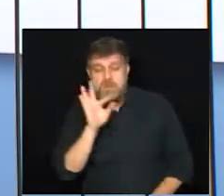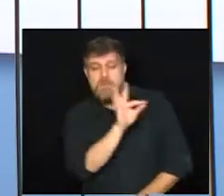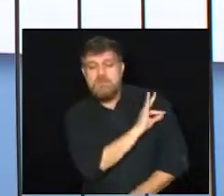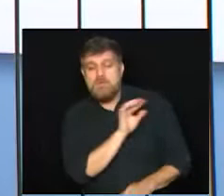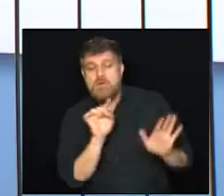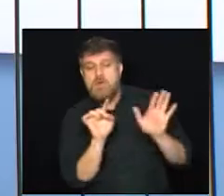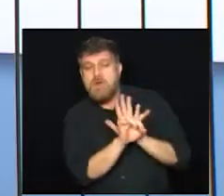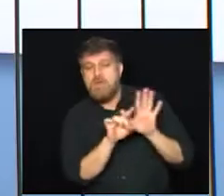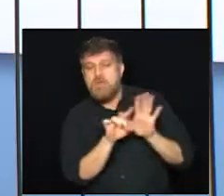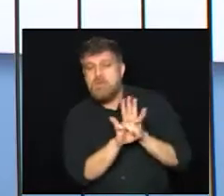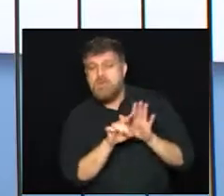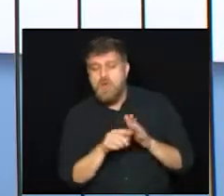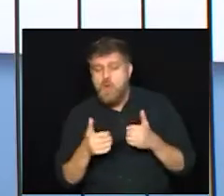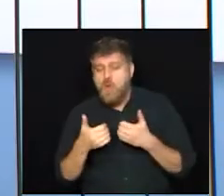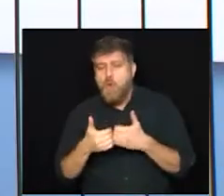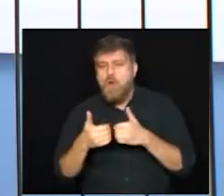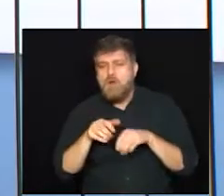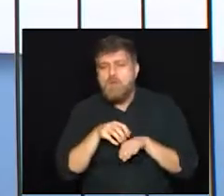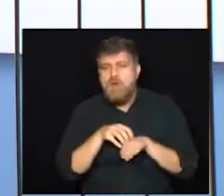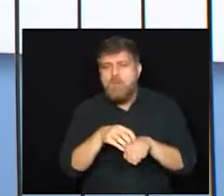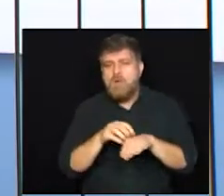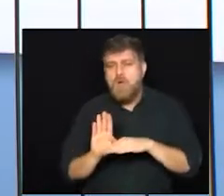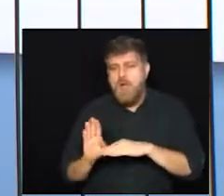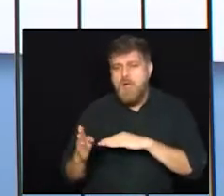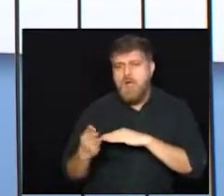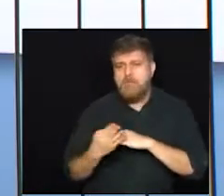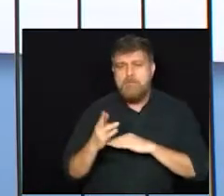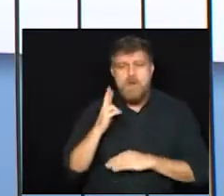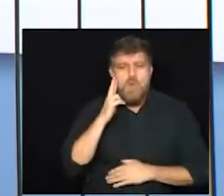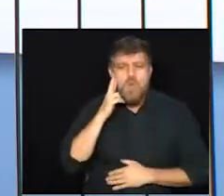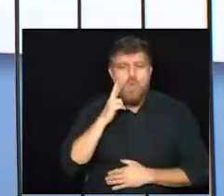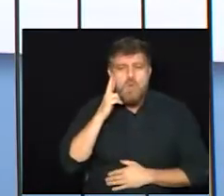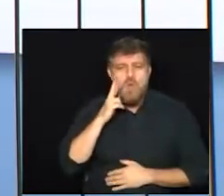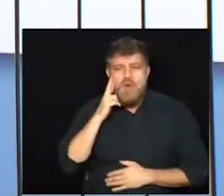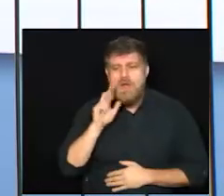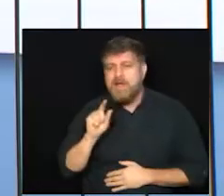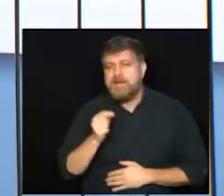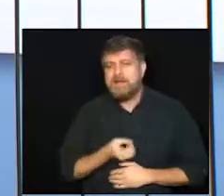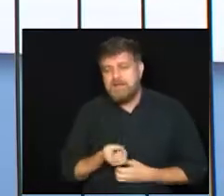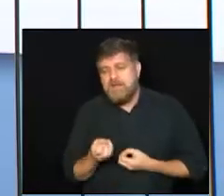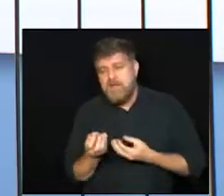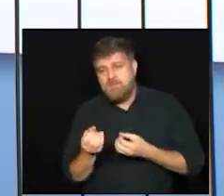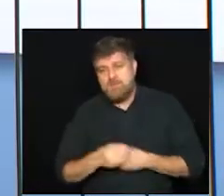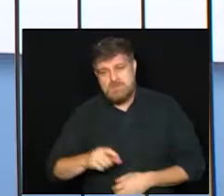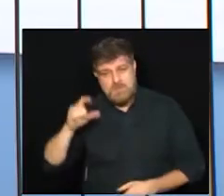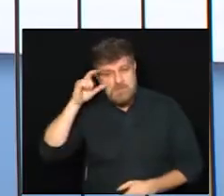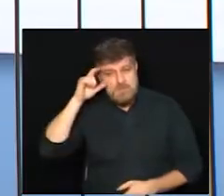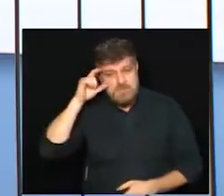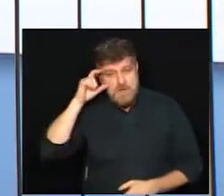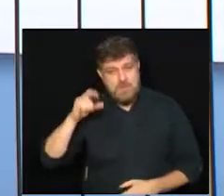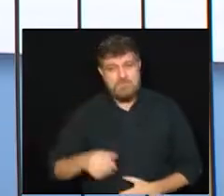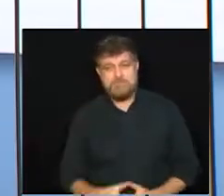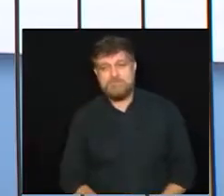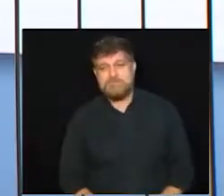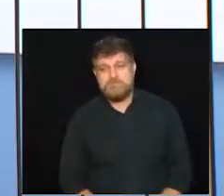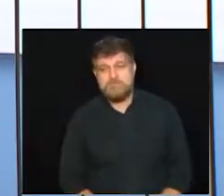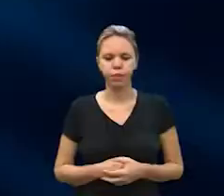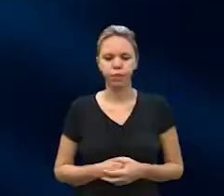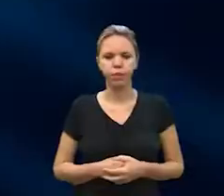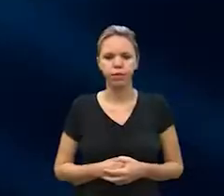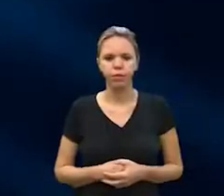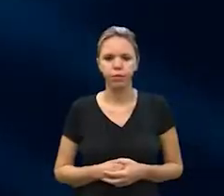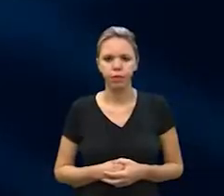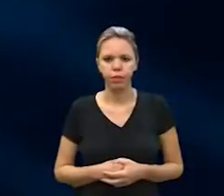sobre linha de ônibus ali no Jardim Rosalina. Quem traz as informações é Michel Amorim.